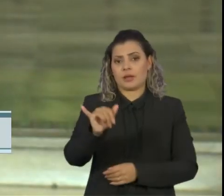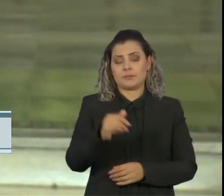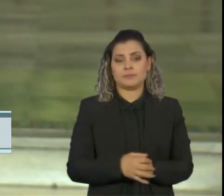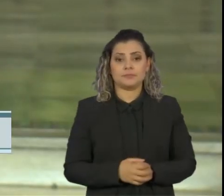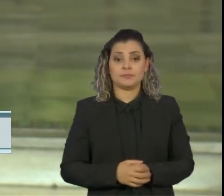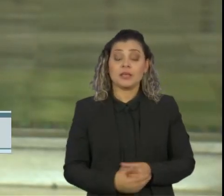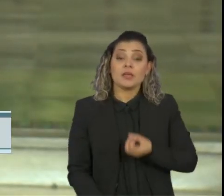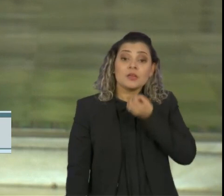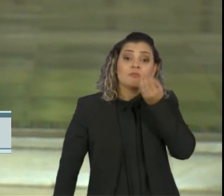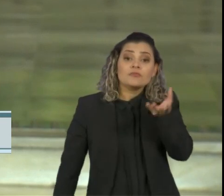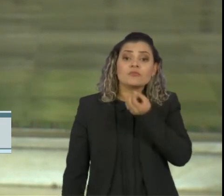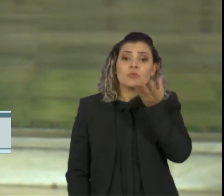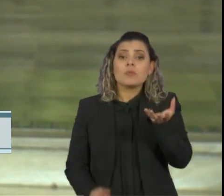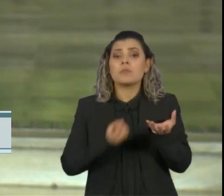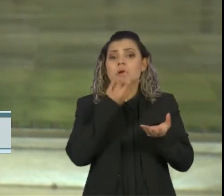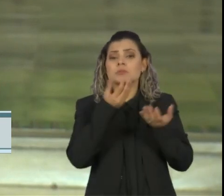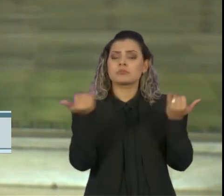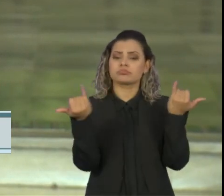Nas informações,